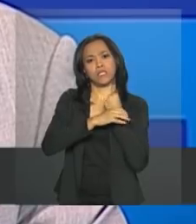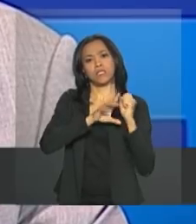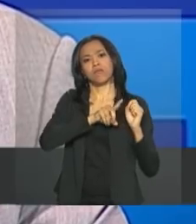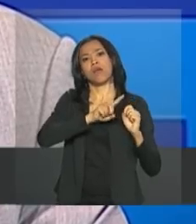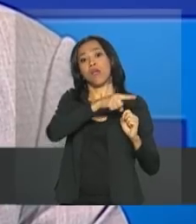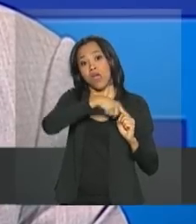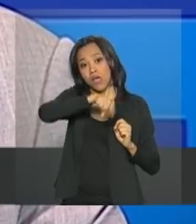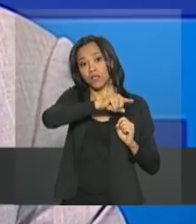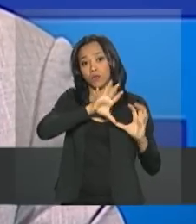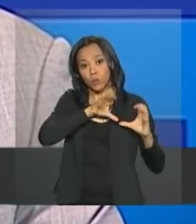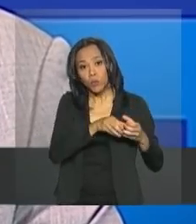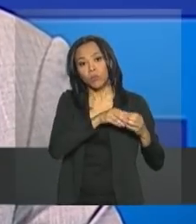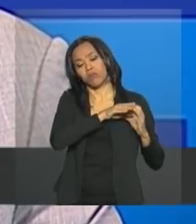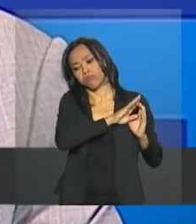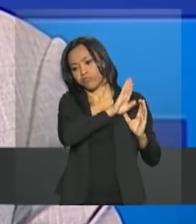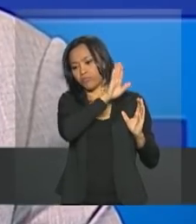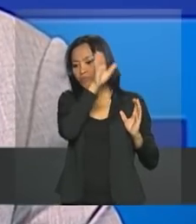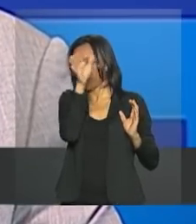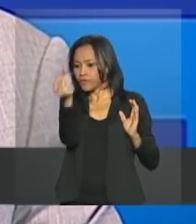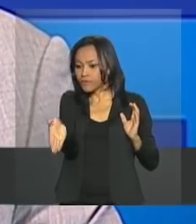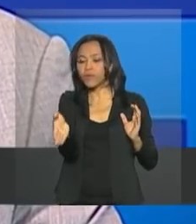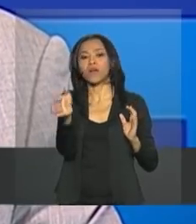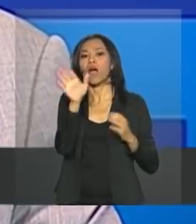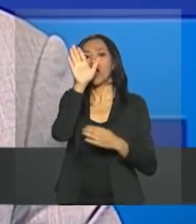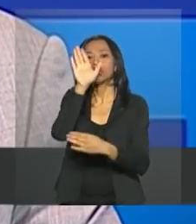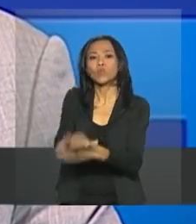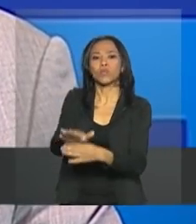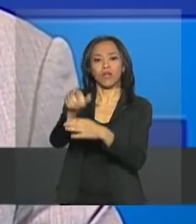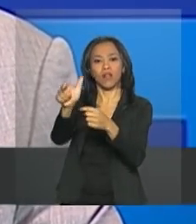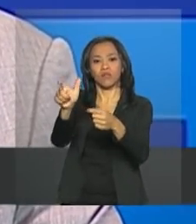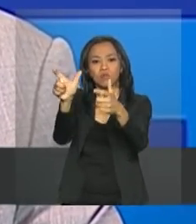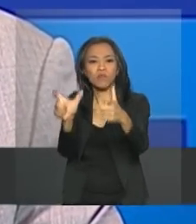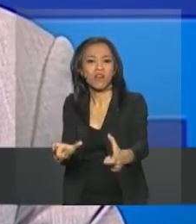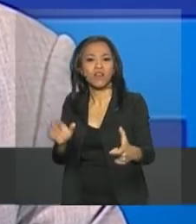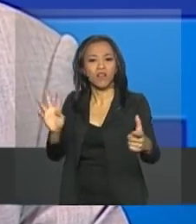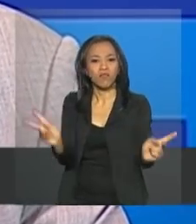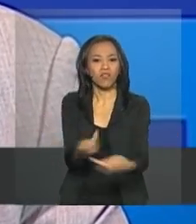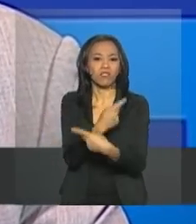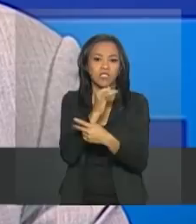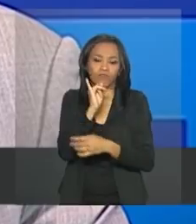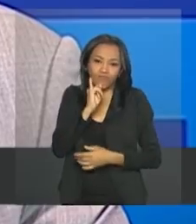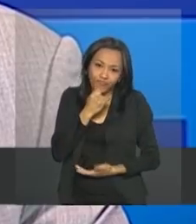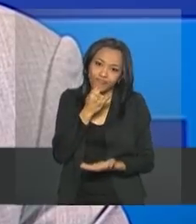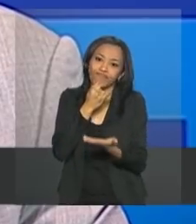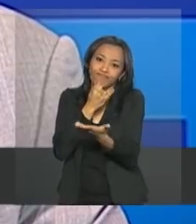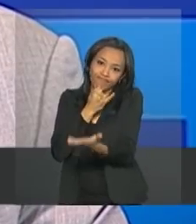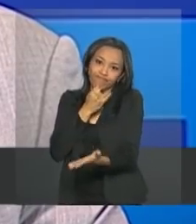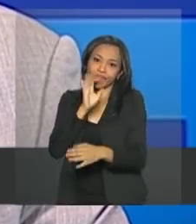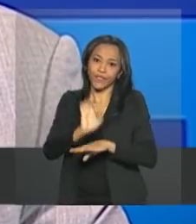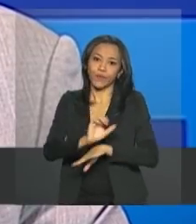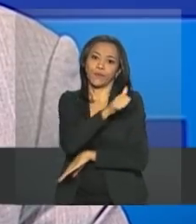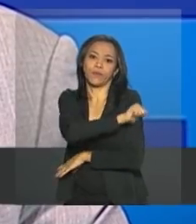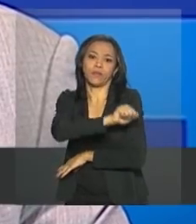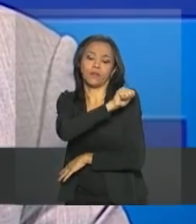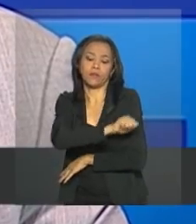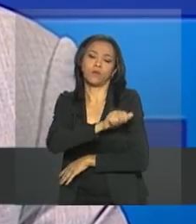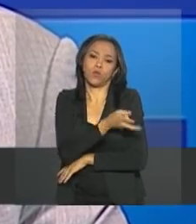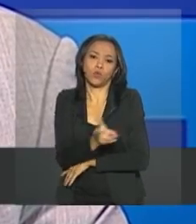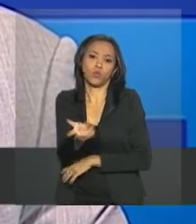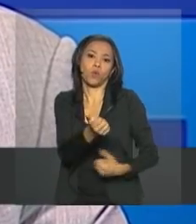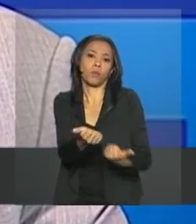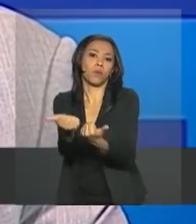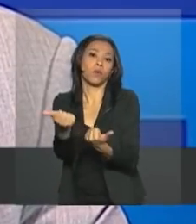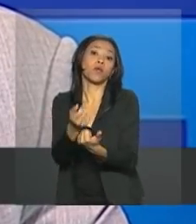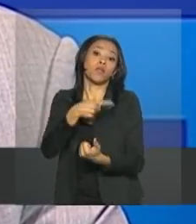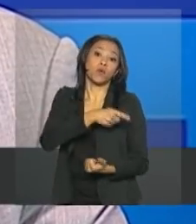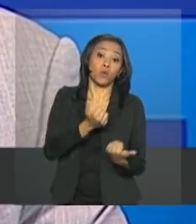atendendo lá aquele que lamentável ocorrido mas também manteve apoio e gostaríamos de fazer